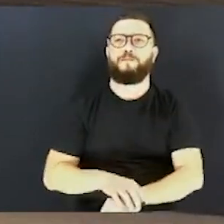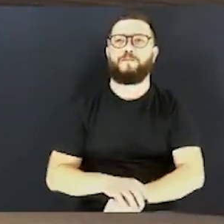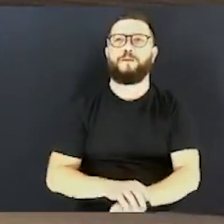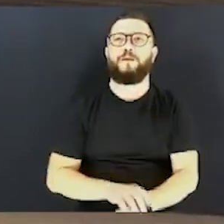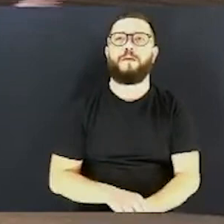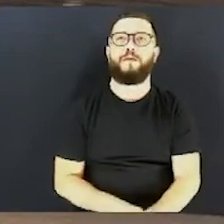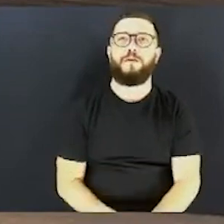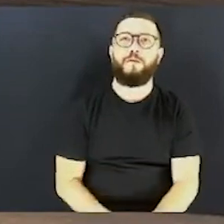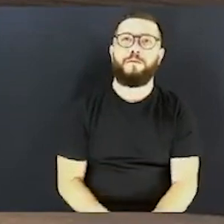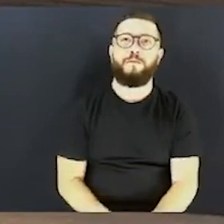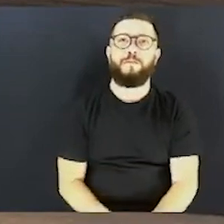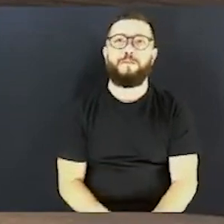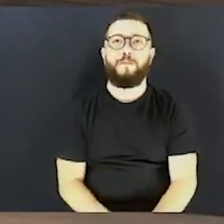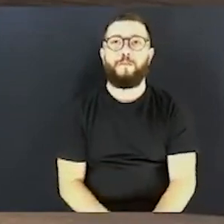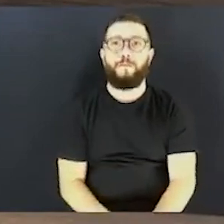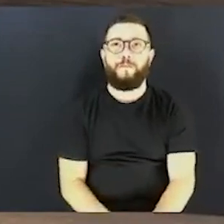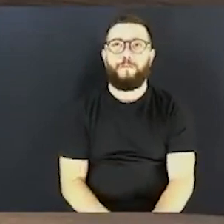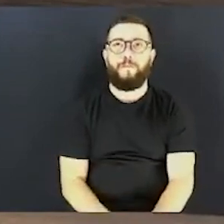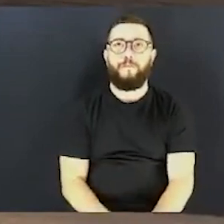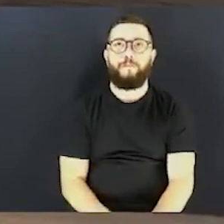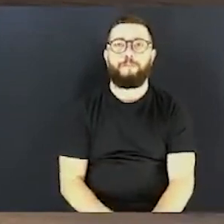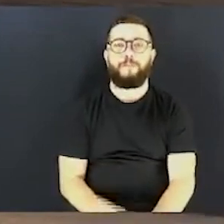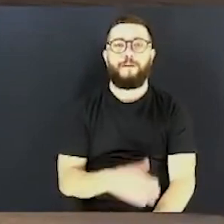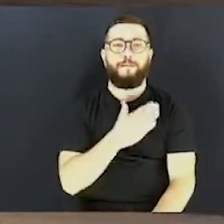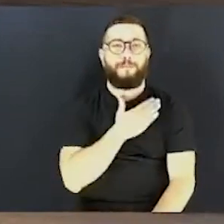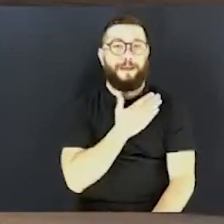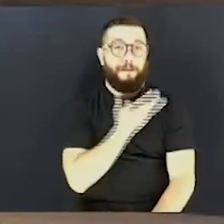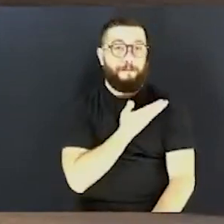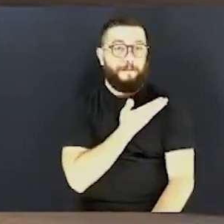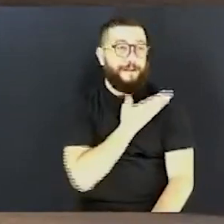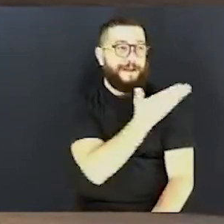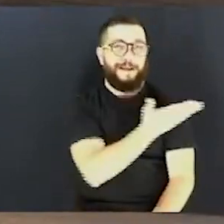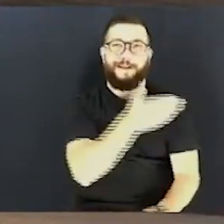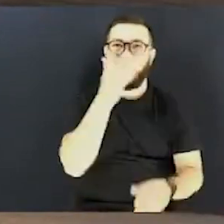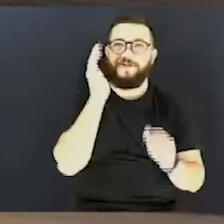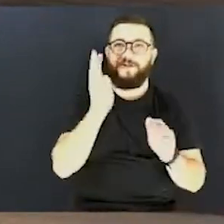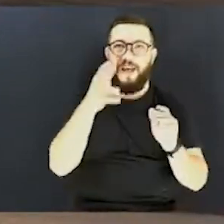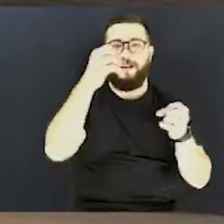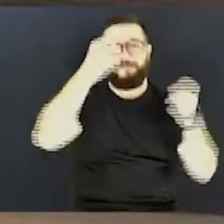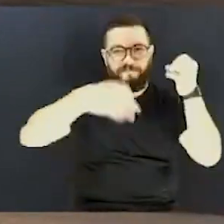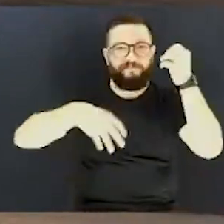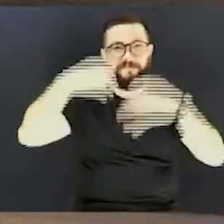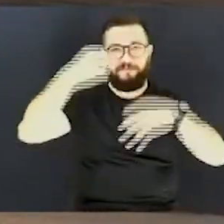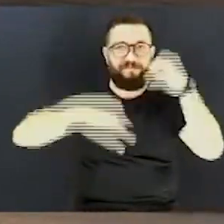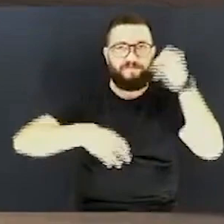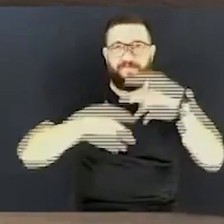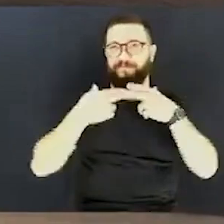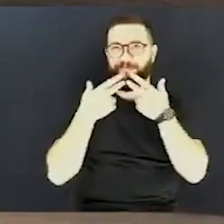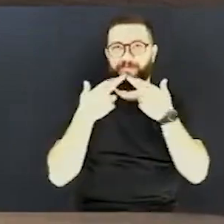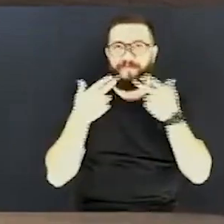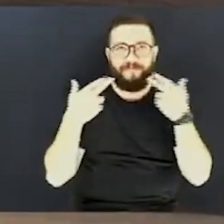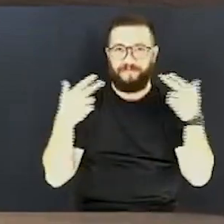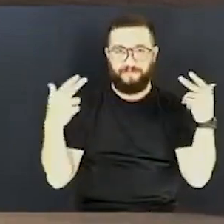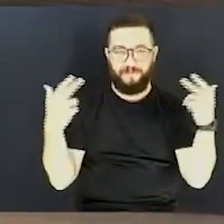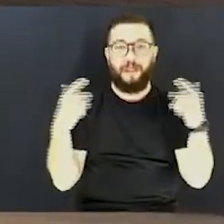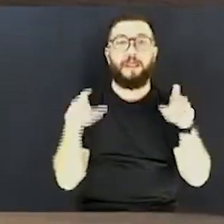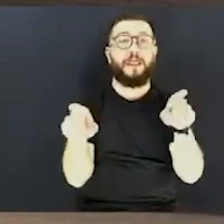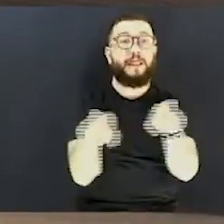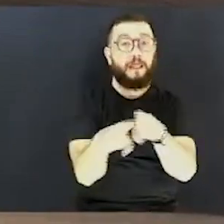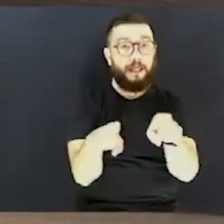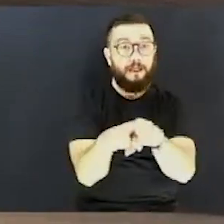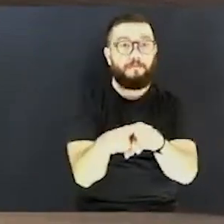explicadas pela minha amiga Amália Tortato, né, o eixo temático, as ações. Então, entendo que algumas ações desse